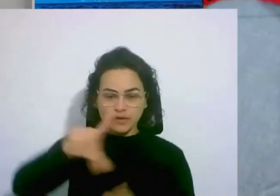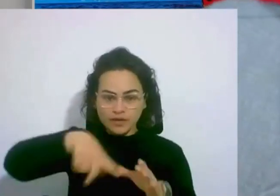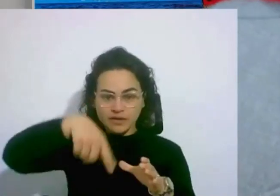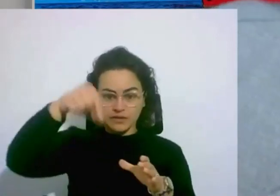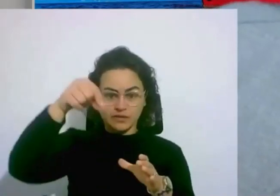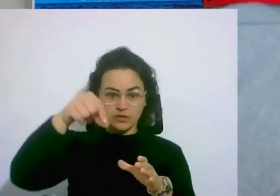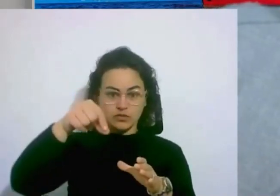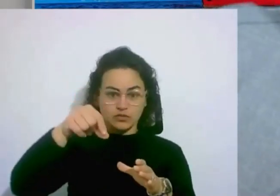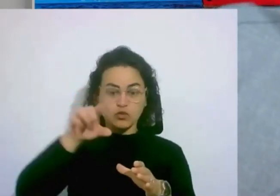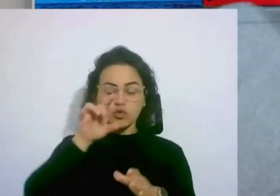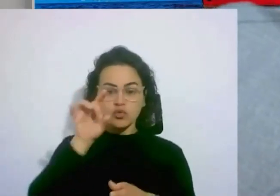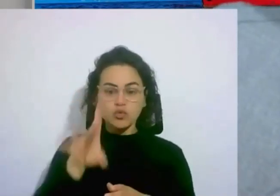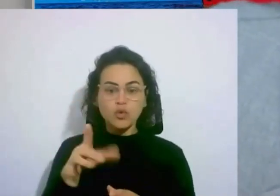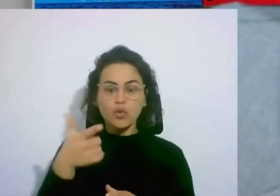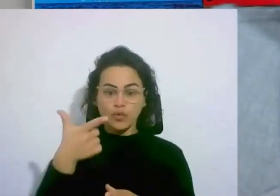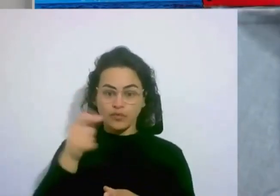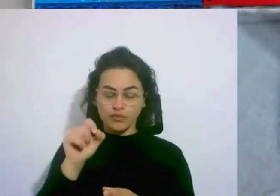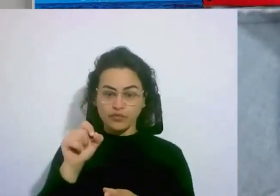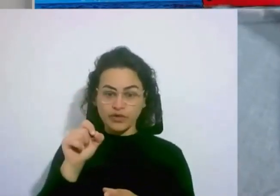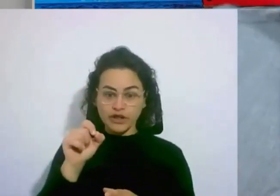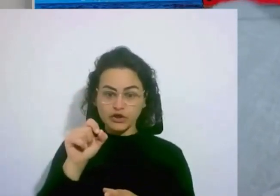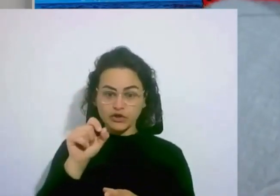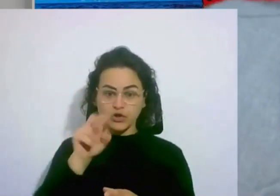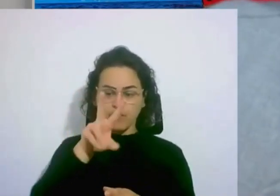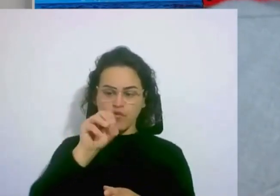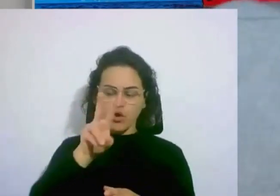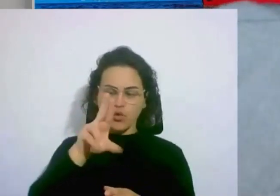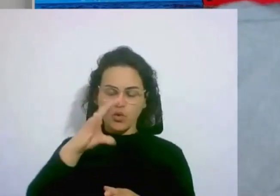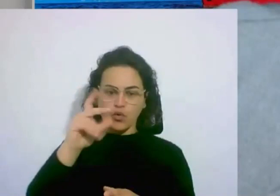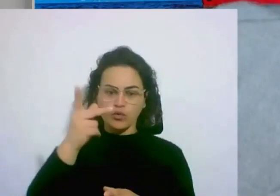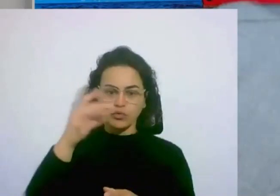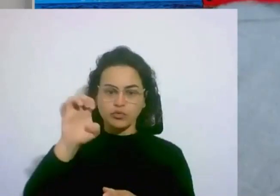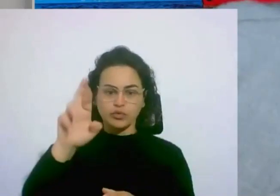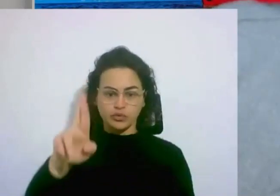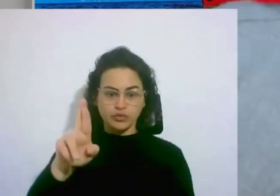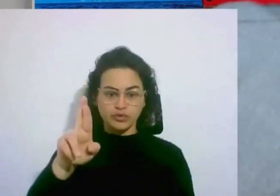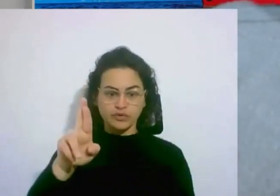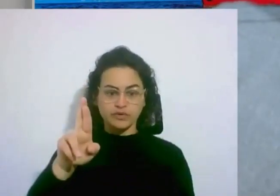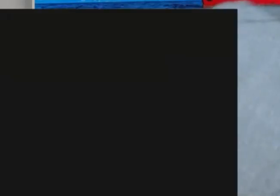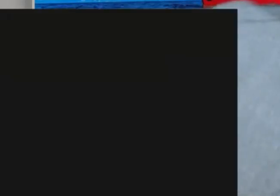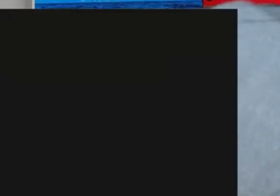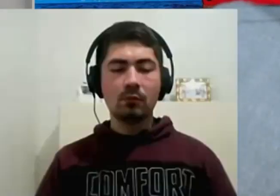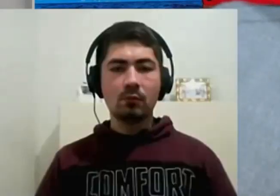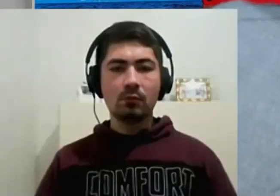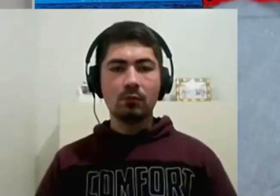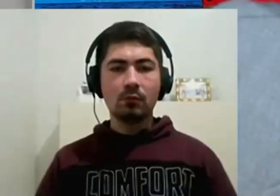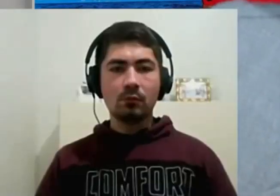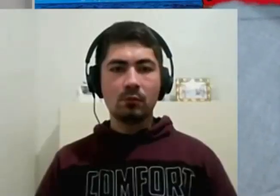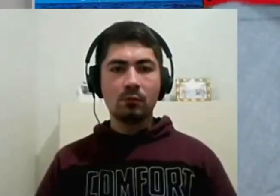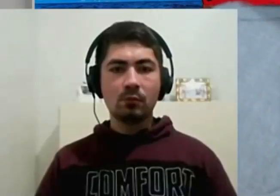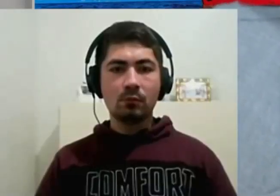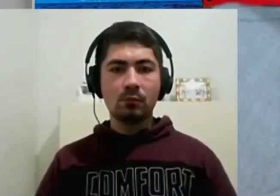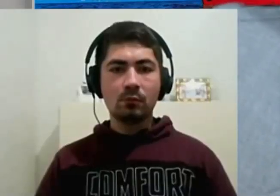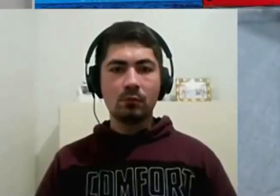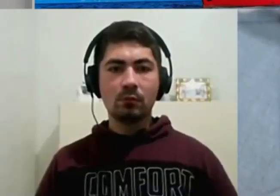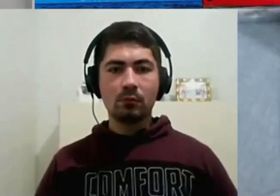20 vouchers para os prêmios se estiver conectado neste momento. Está aqui, estou recebendo o nome, Eliandro Marcos